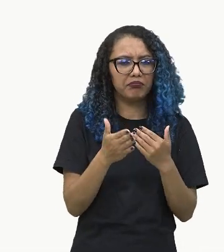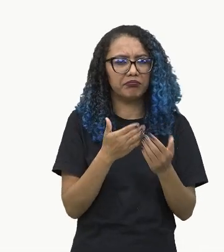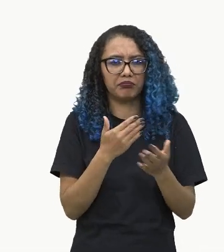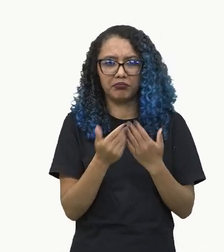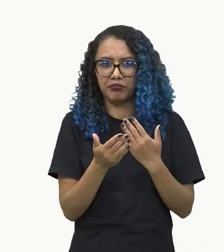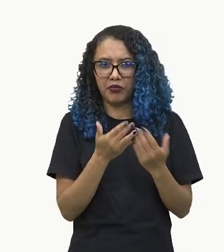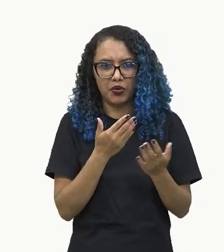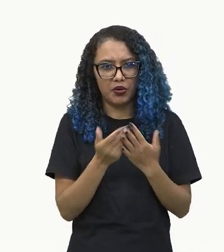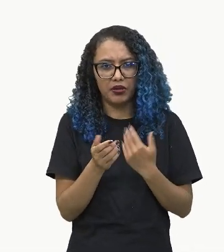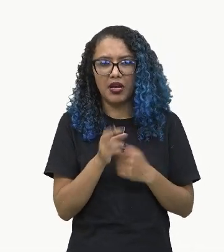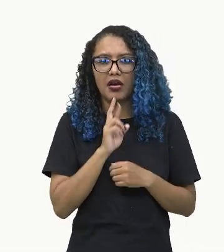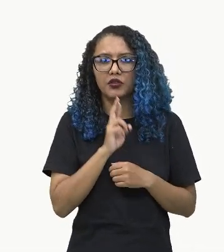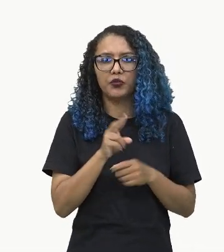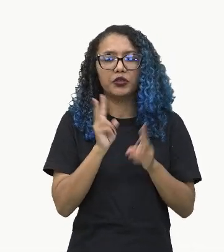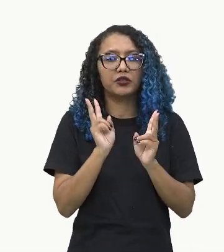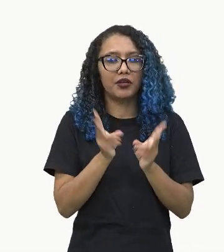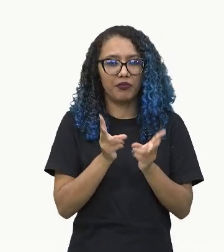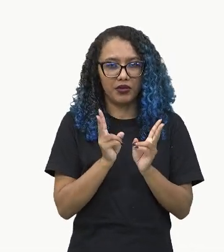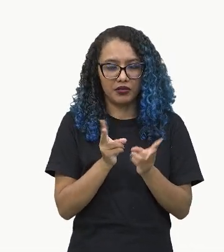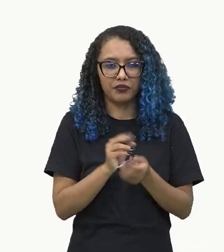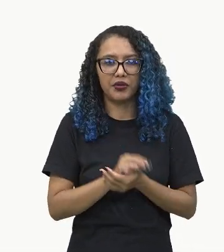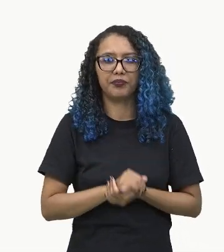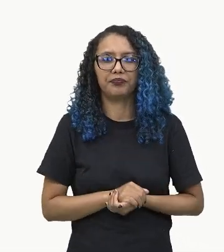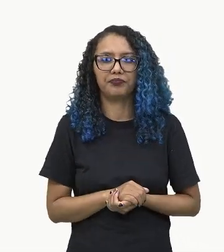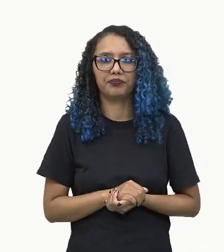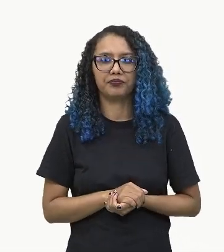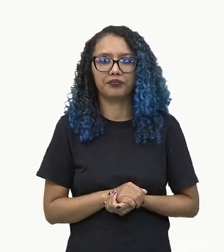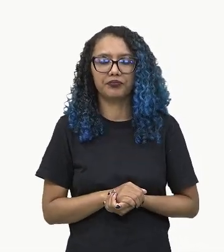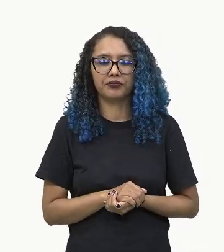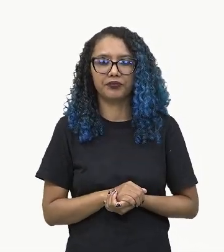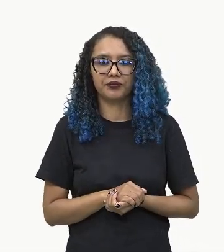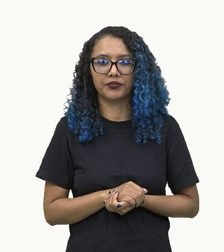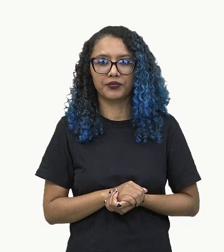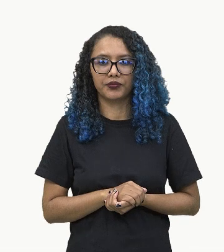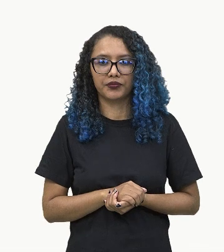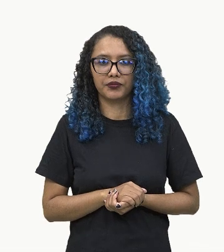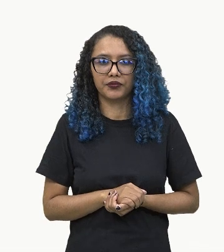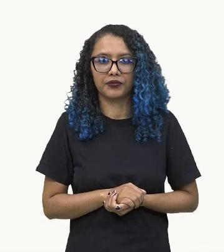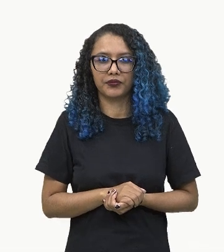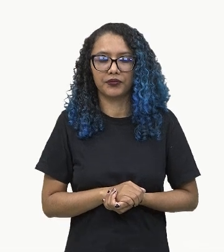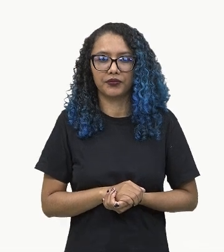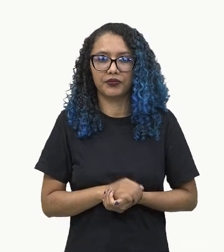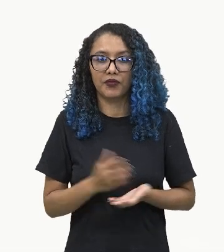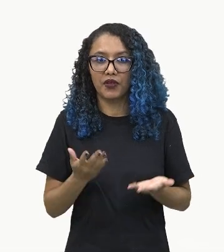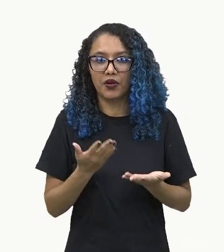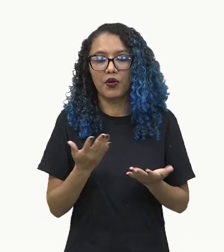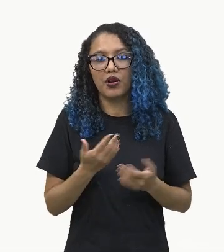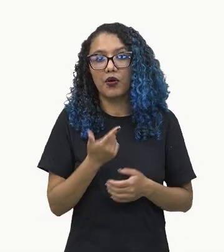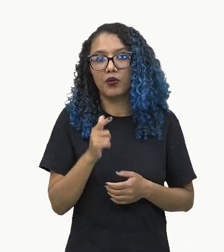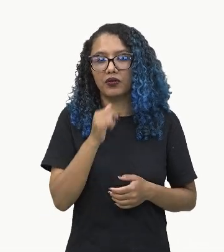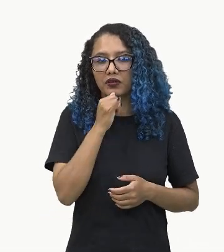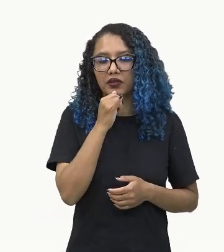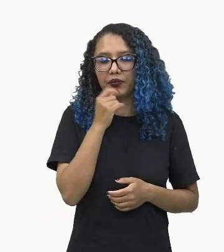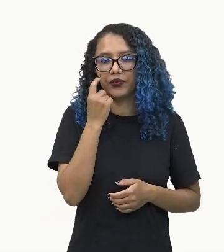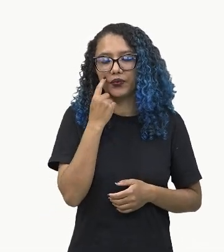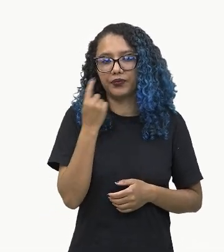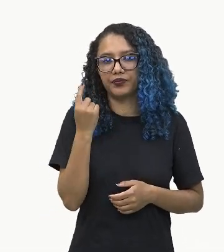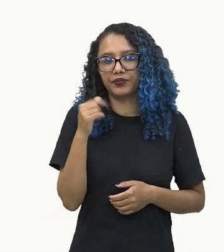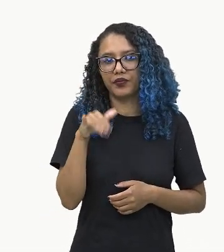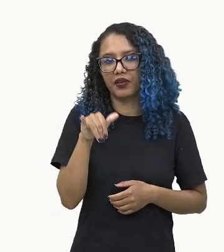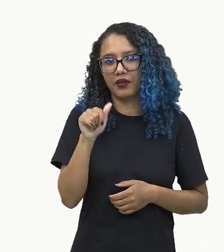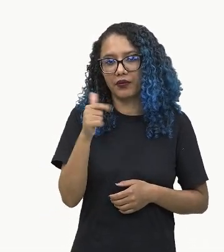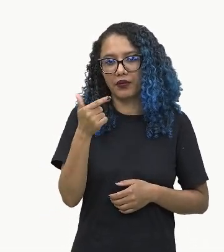exemplo. Bora mudar um pouquinho a letra agora, bora botar um y. Y ao quadrado,